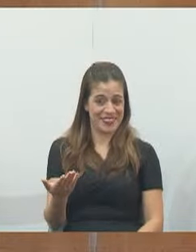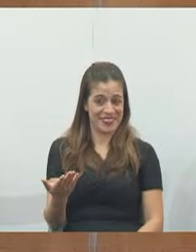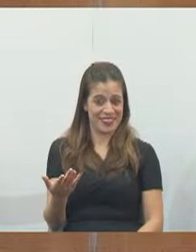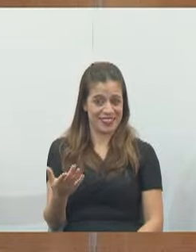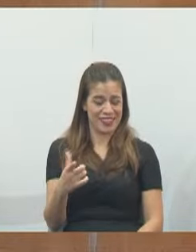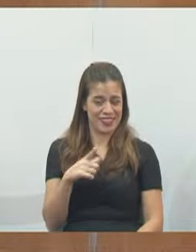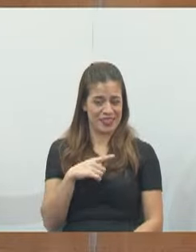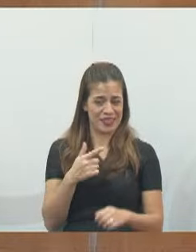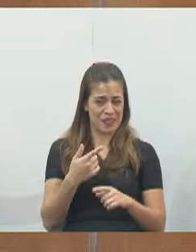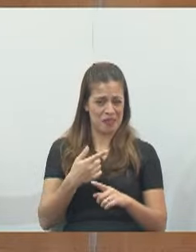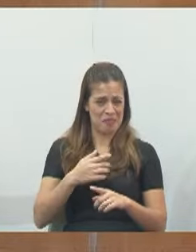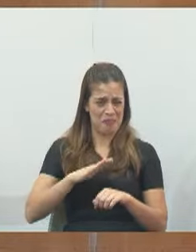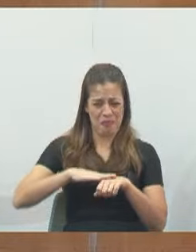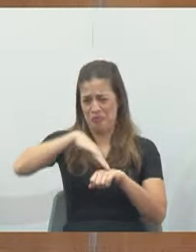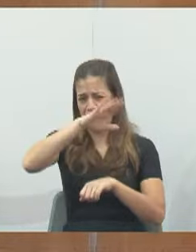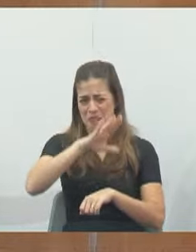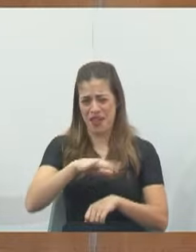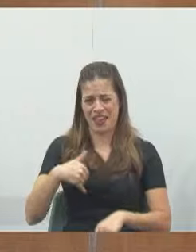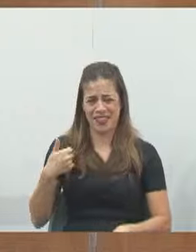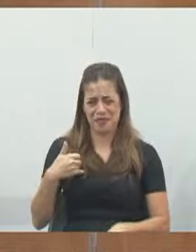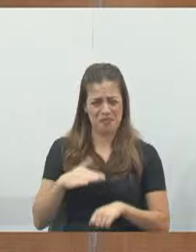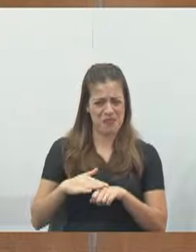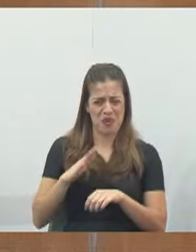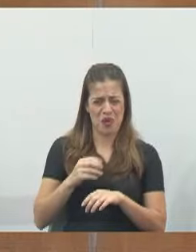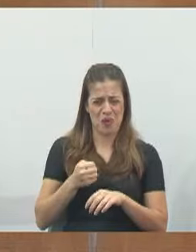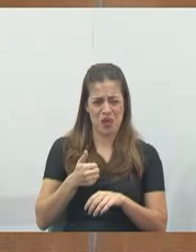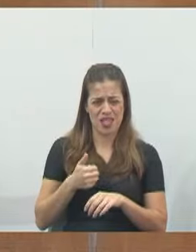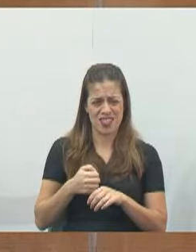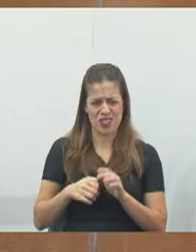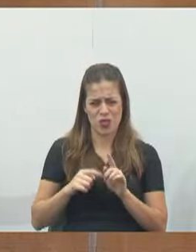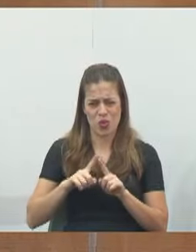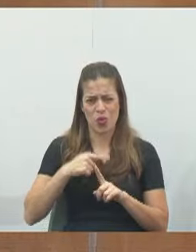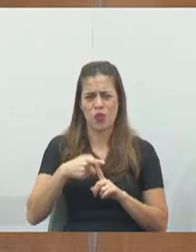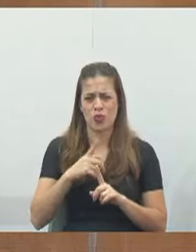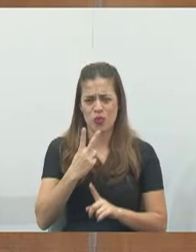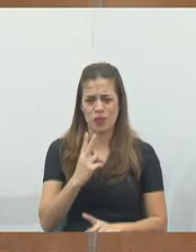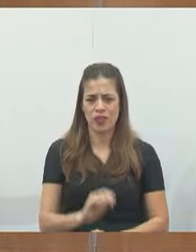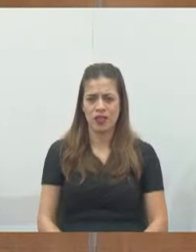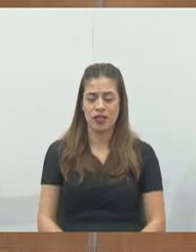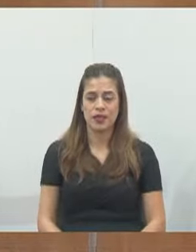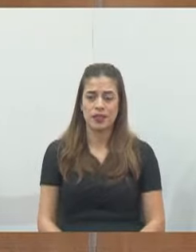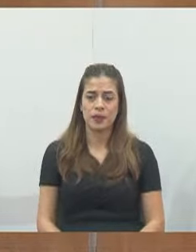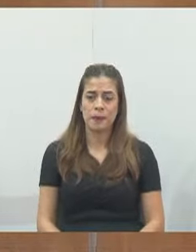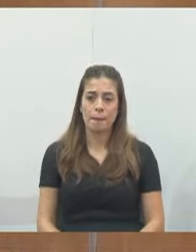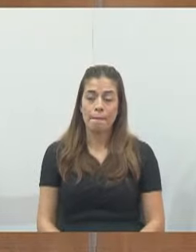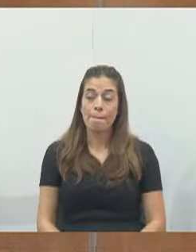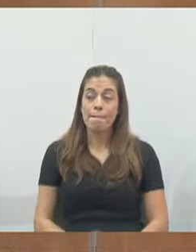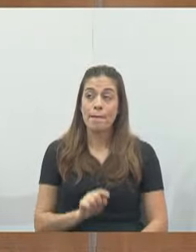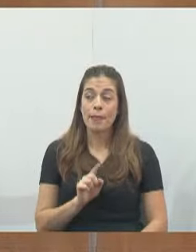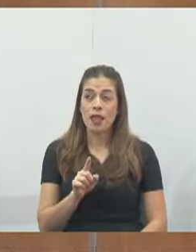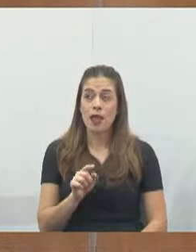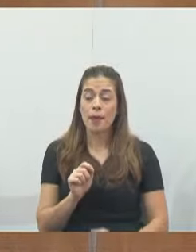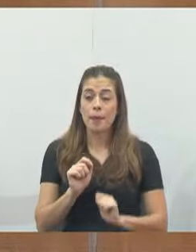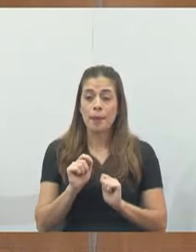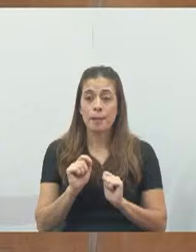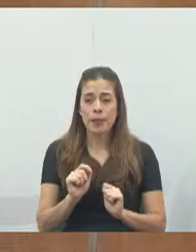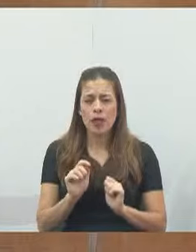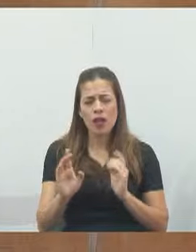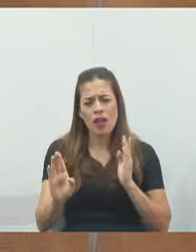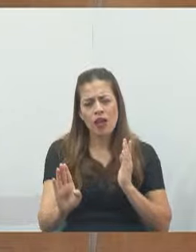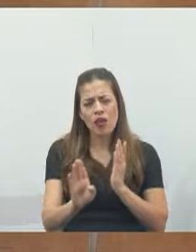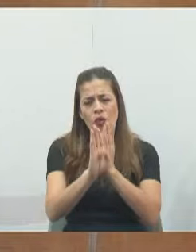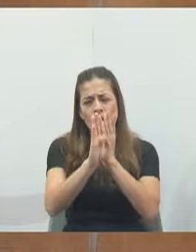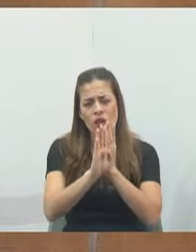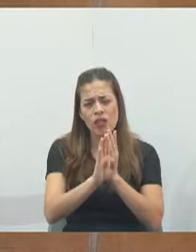tenho o dobro da sua idade, mais ou menos. Não, quase o dobro. Mas poderia ser meu filho, mas às vezes você encontra pessoas que